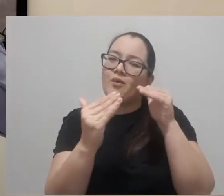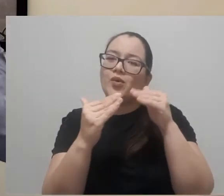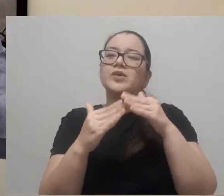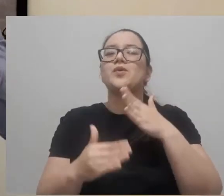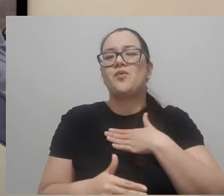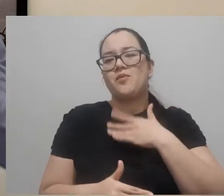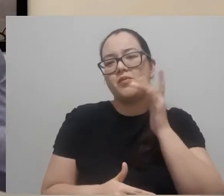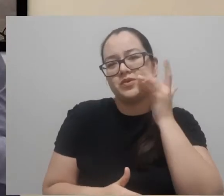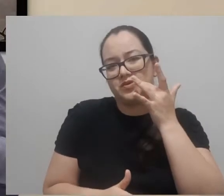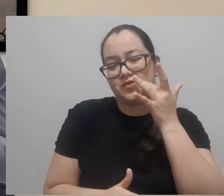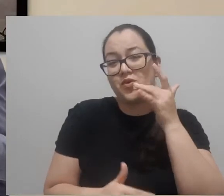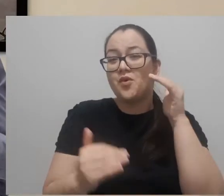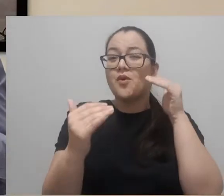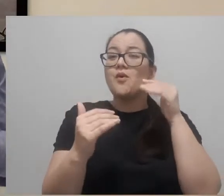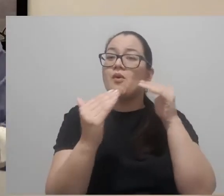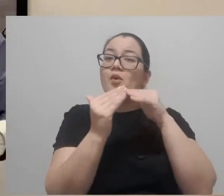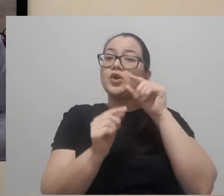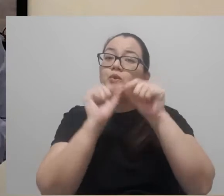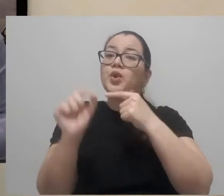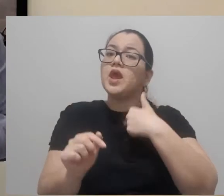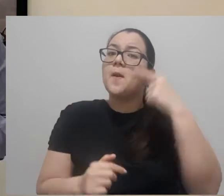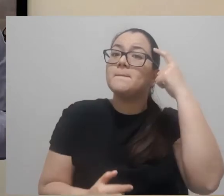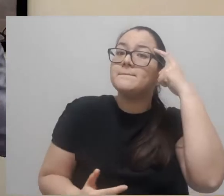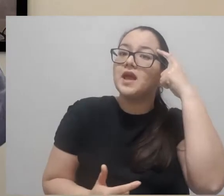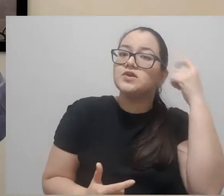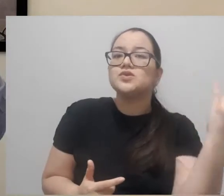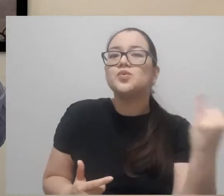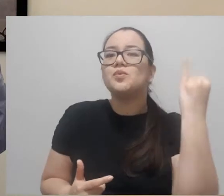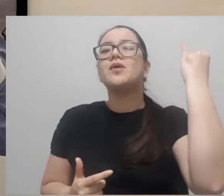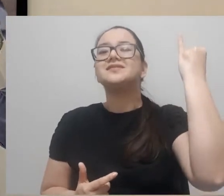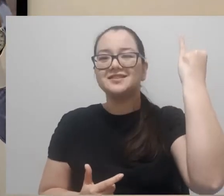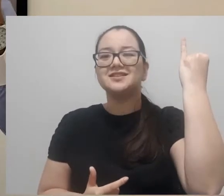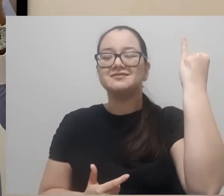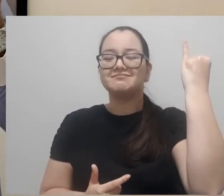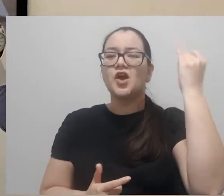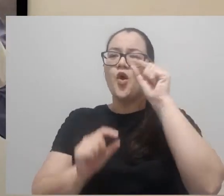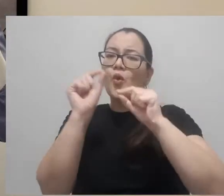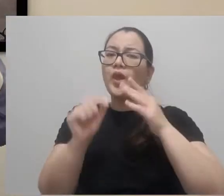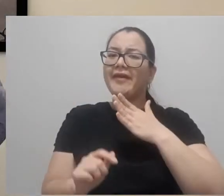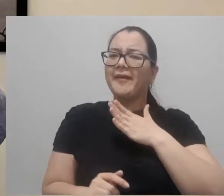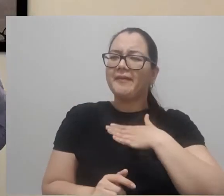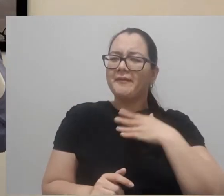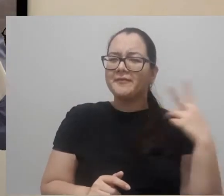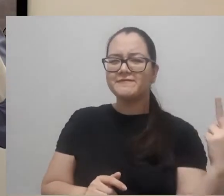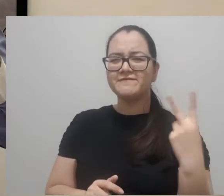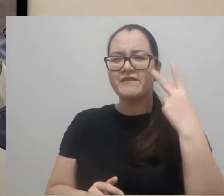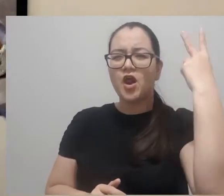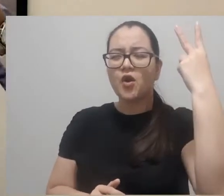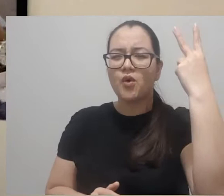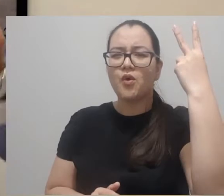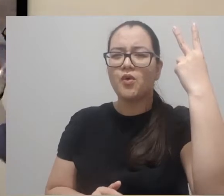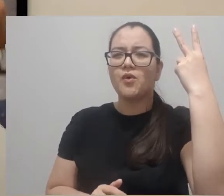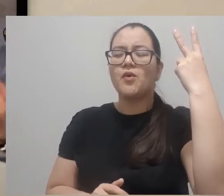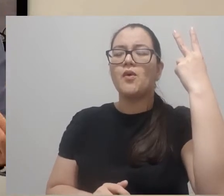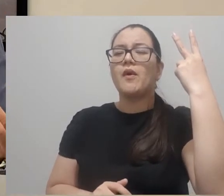aquilo que eu valorizo. Olha, interessante. O meu tesouro está atrelado à minha vida, ao meu modo de ver, a